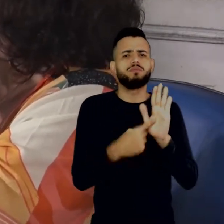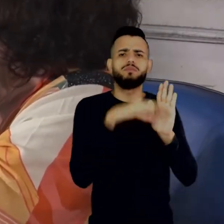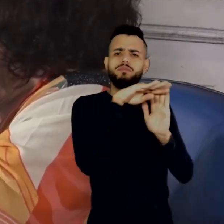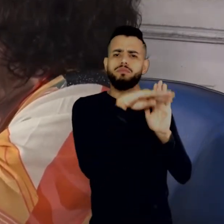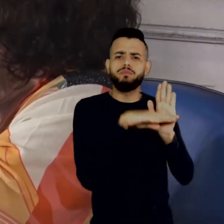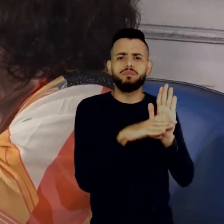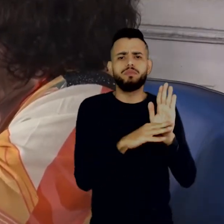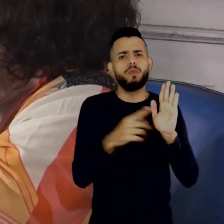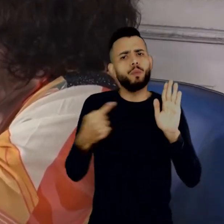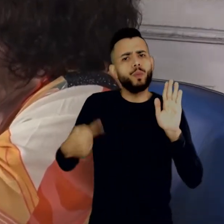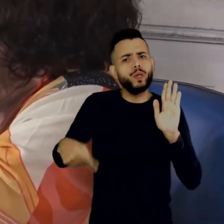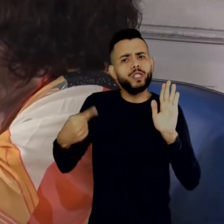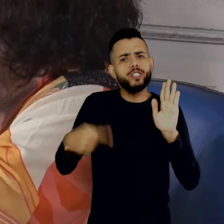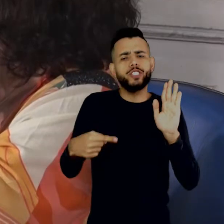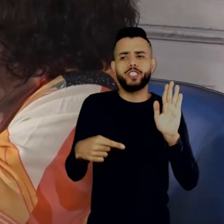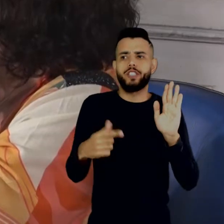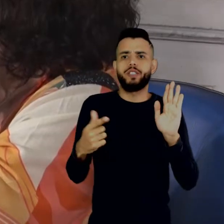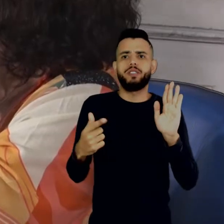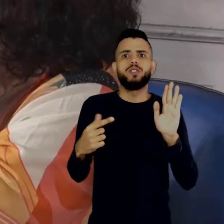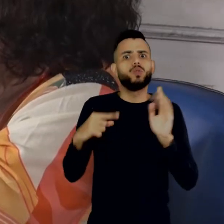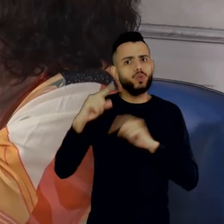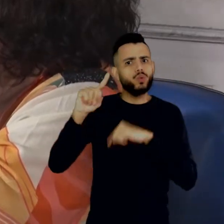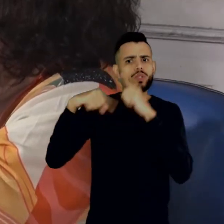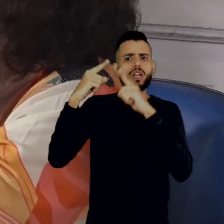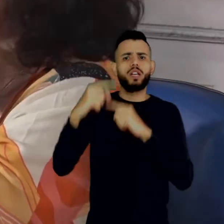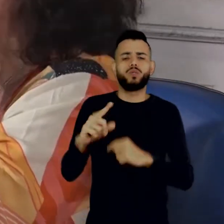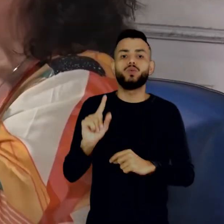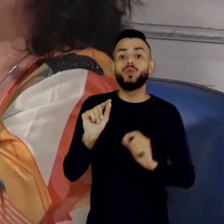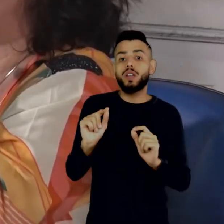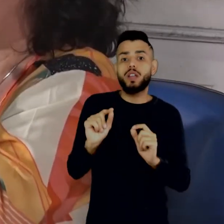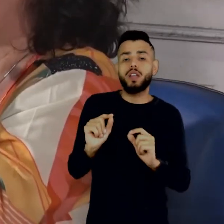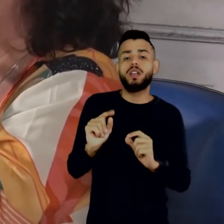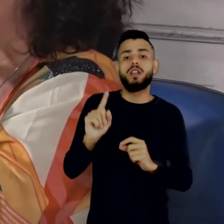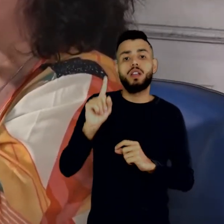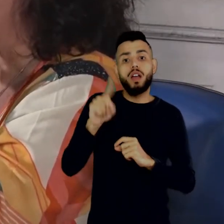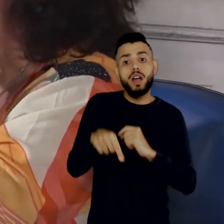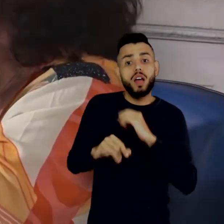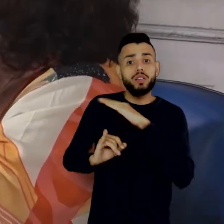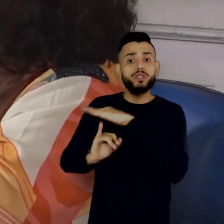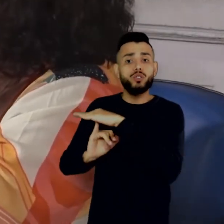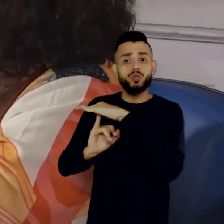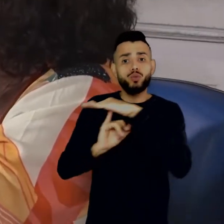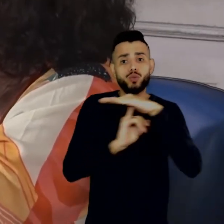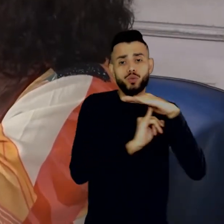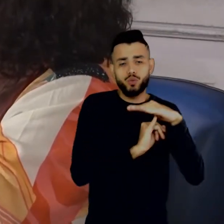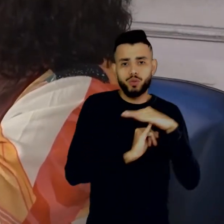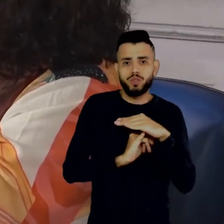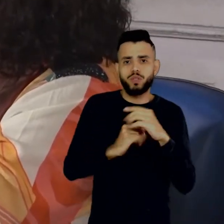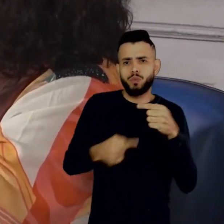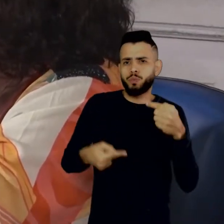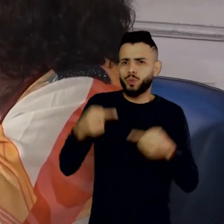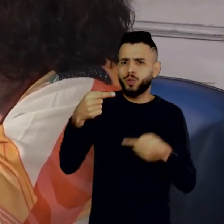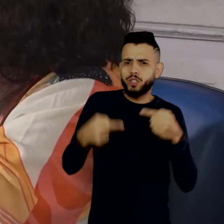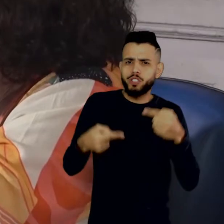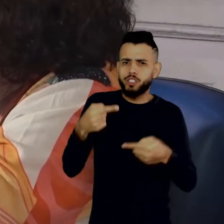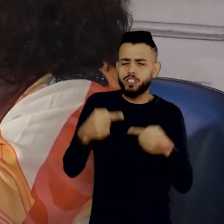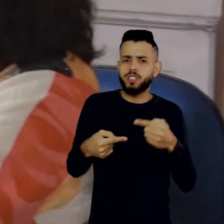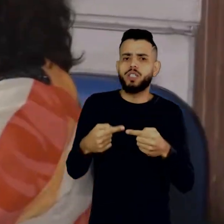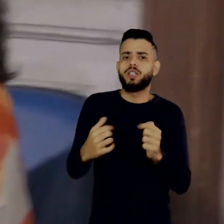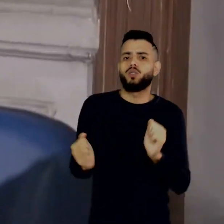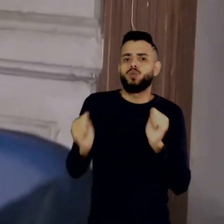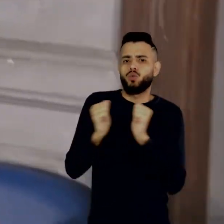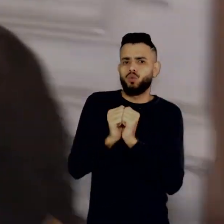uma política que nós consideramos de sucesso, é que a institucionalização dessas políticas no conjunto